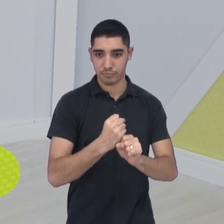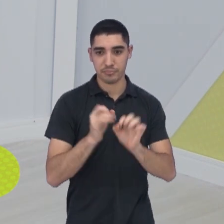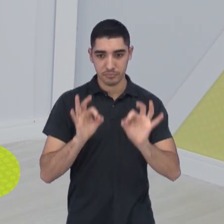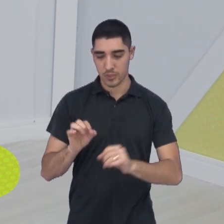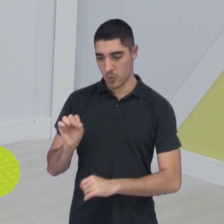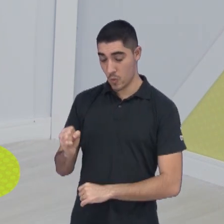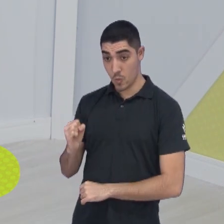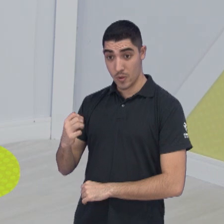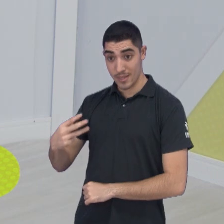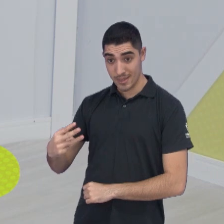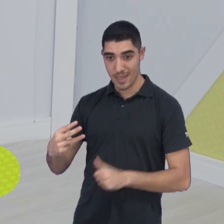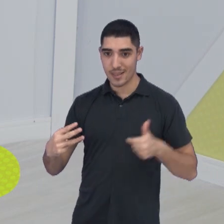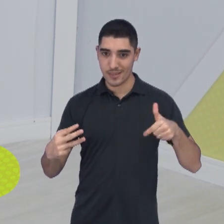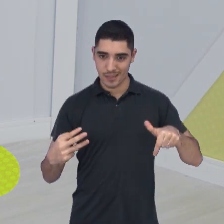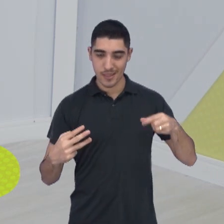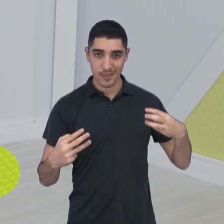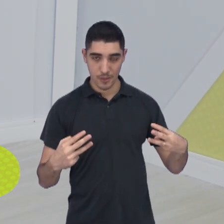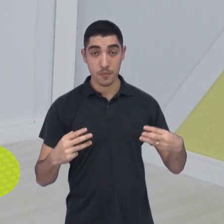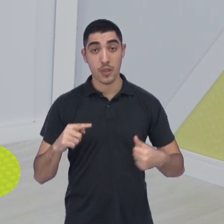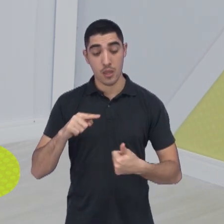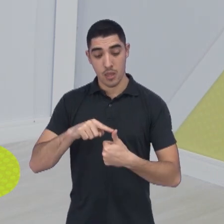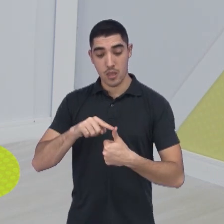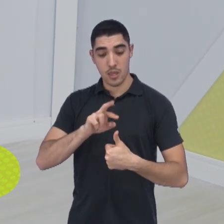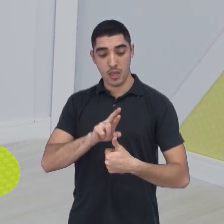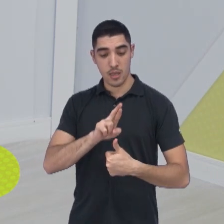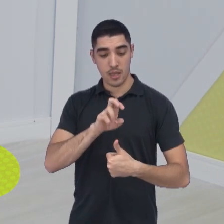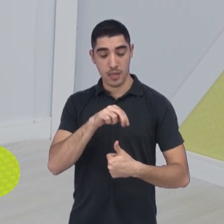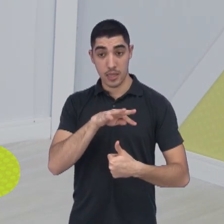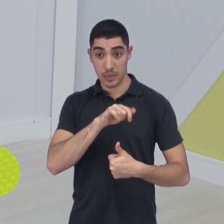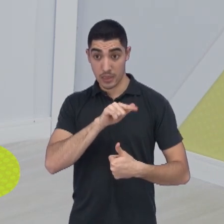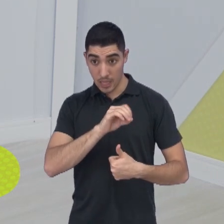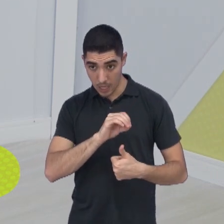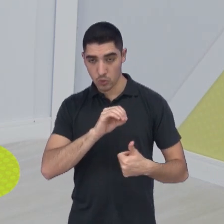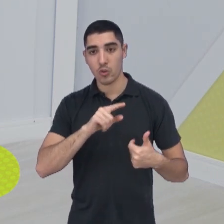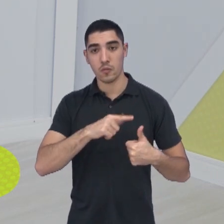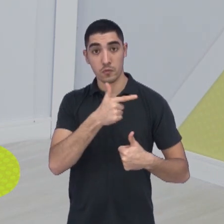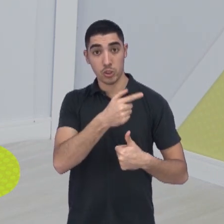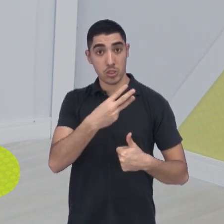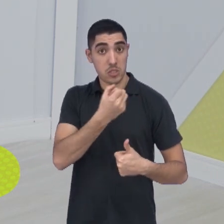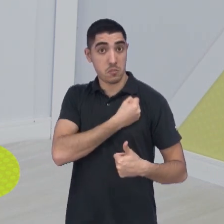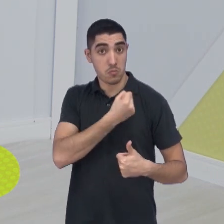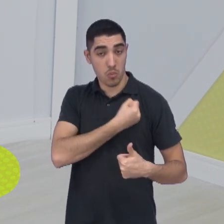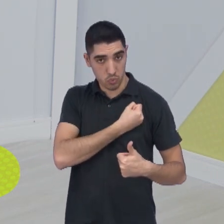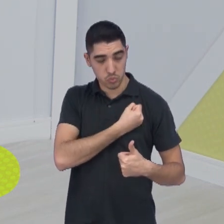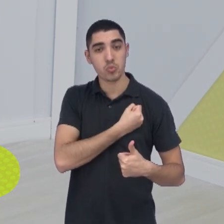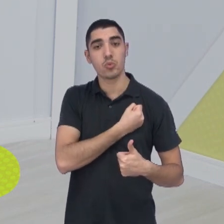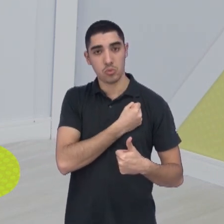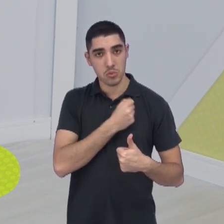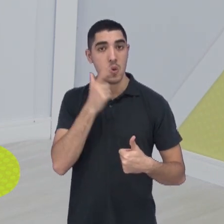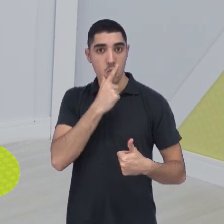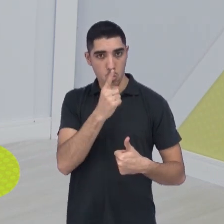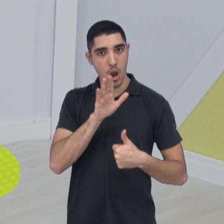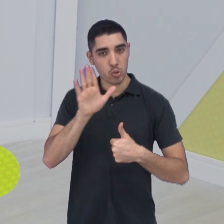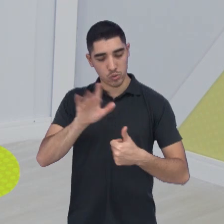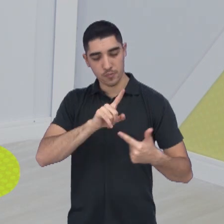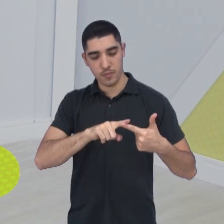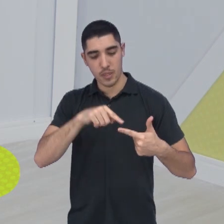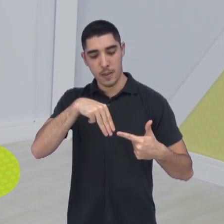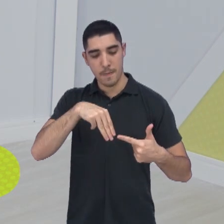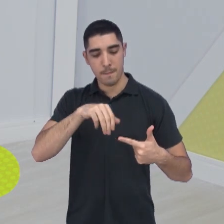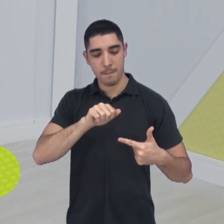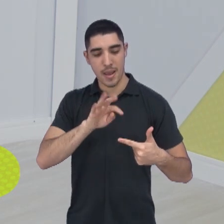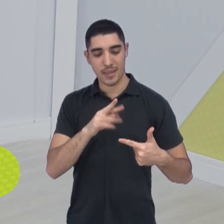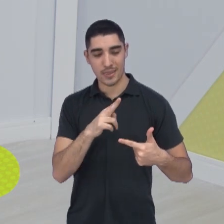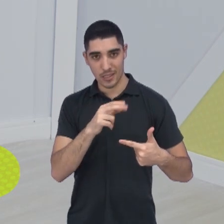83-73. Principais destaques da partida: Renato Carbonari, 23 pontos, 12 rebotes, double-double para ele, mais uma assistência, seguido pelo Matheus Buiu,